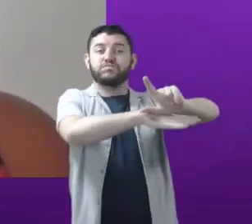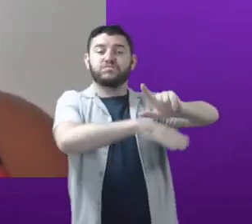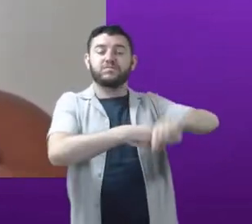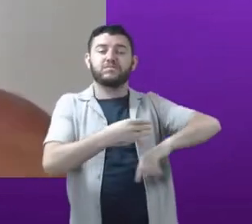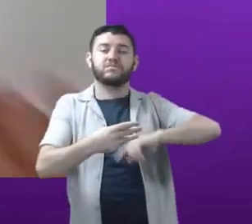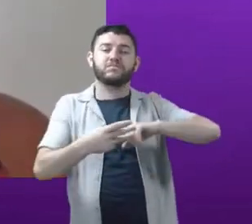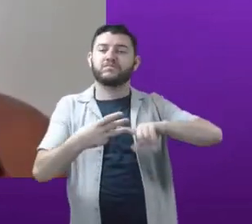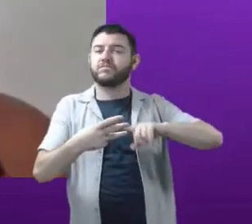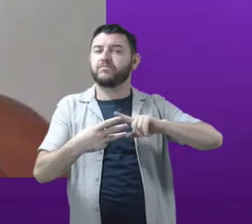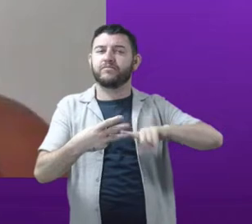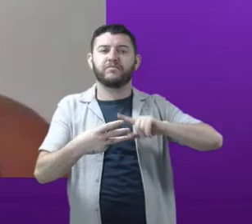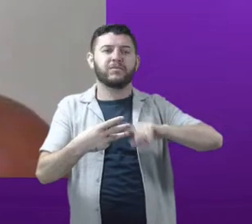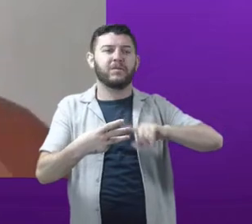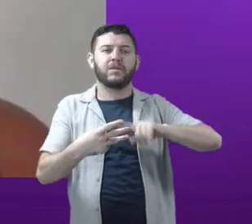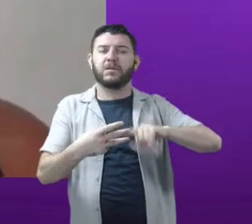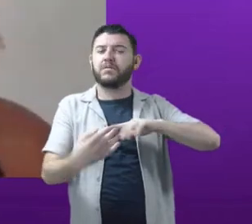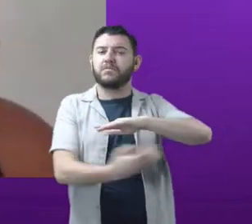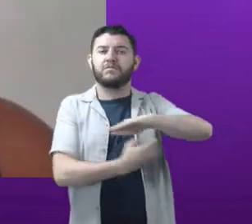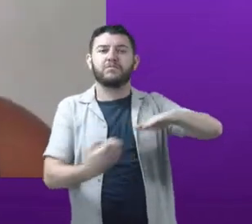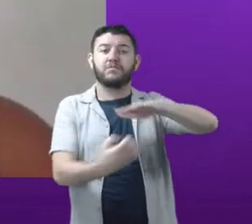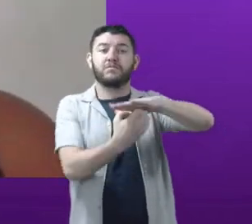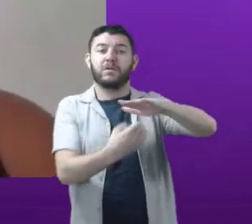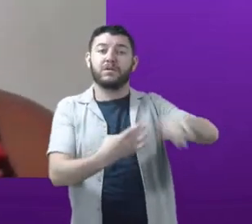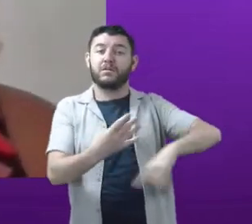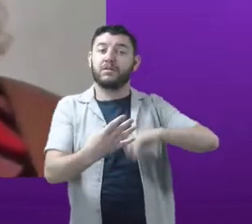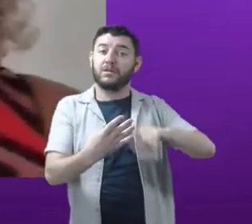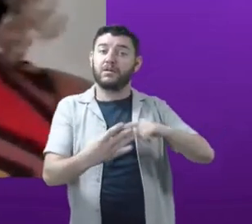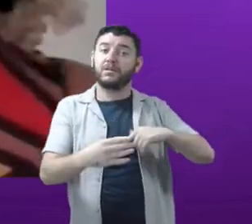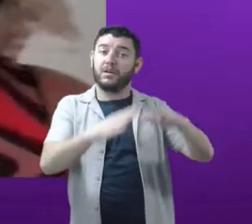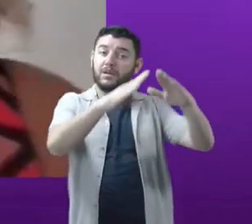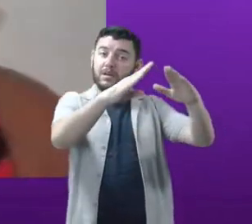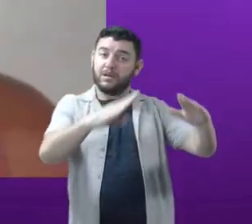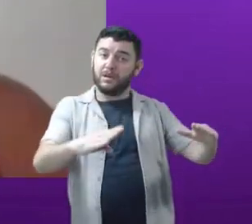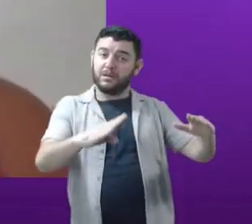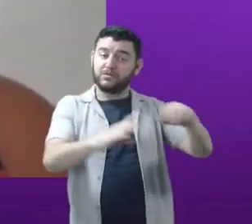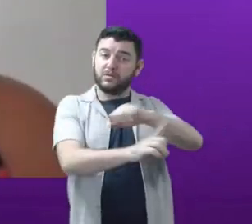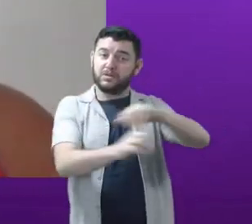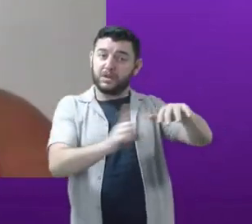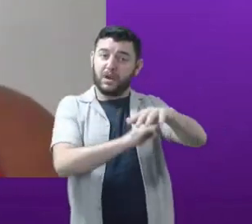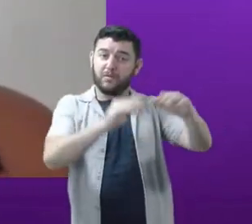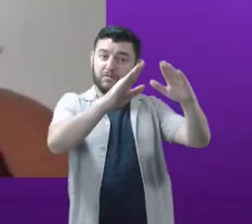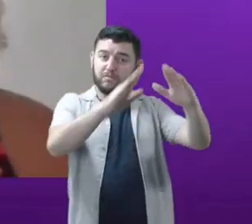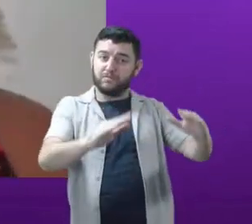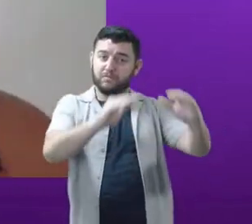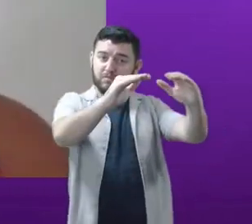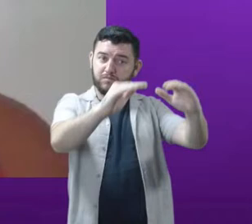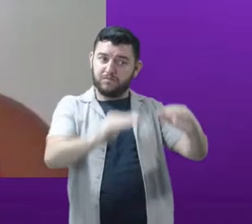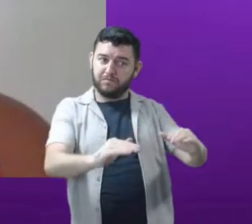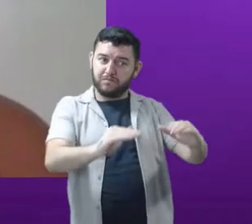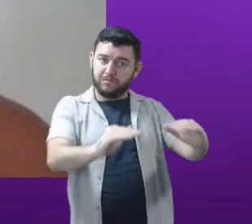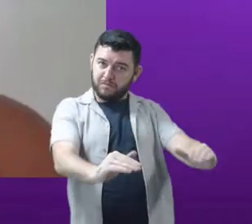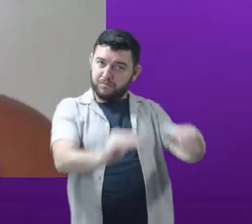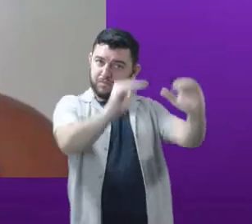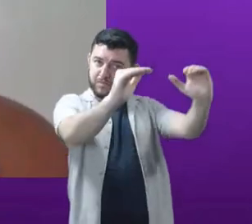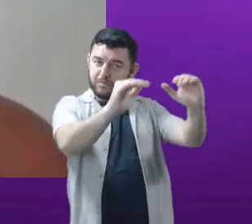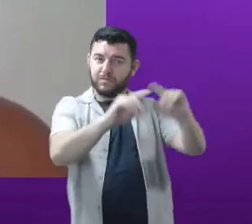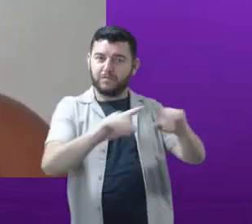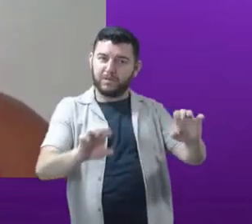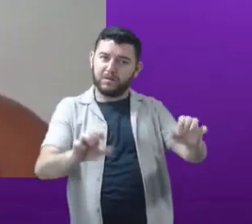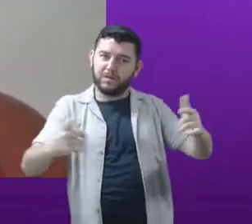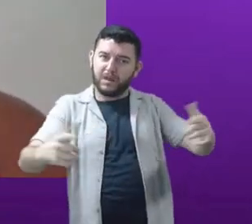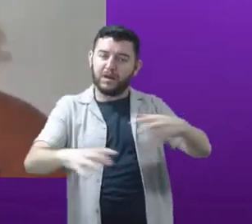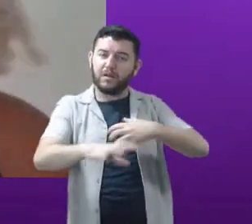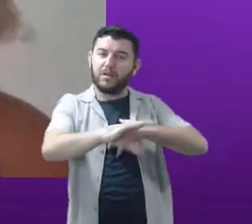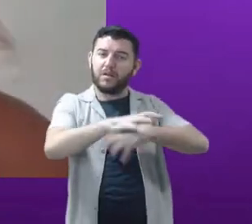tem uma classe social abastada, né? Então, isso sempre sensibiliza, né, a classe